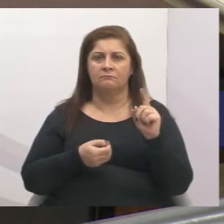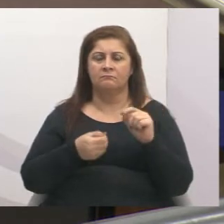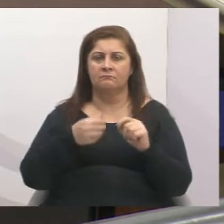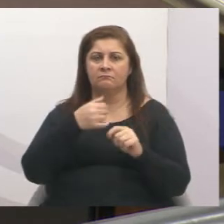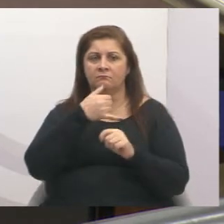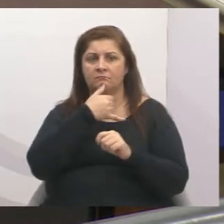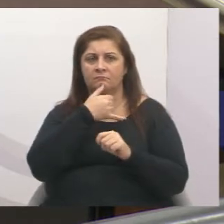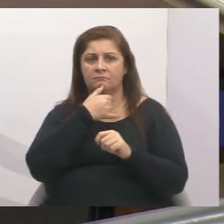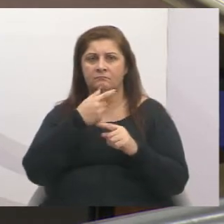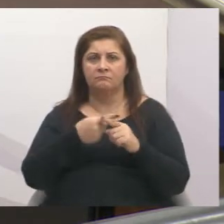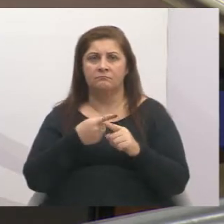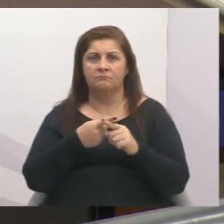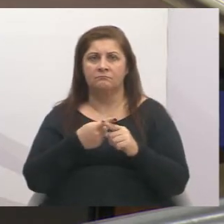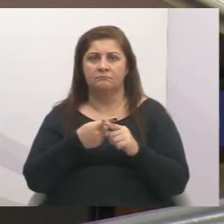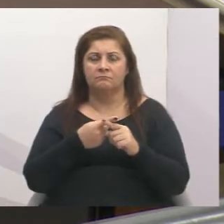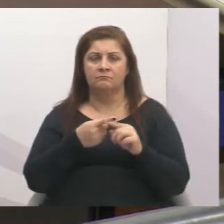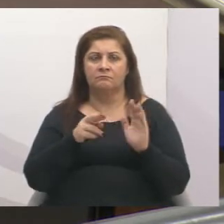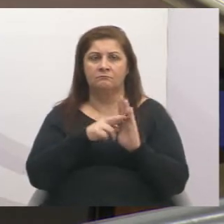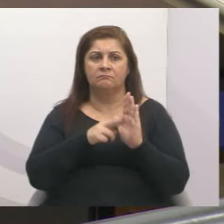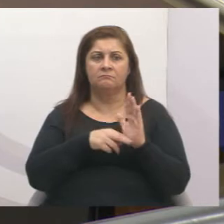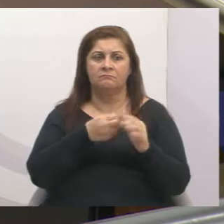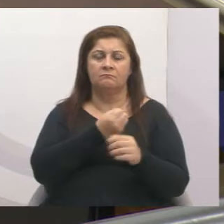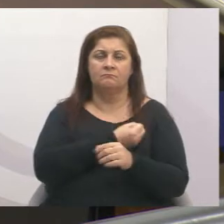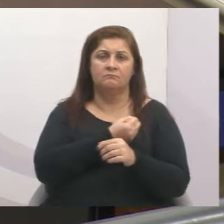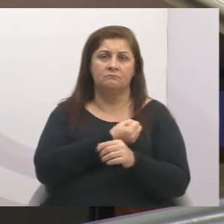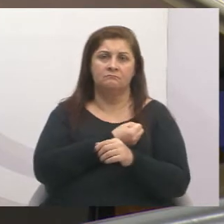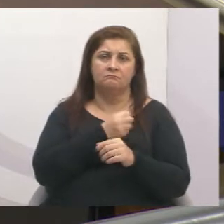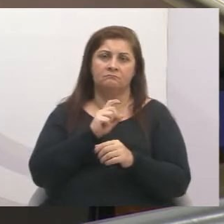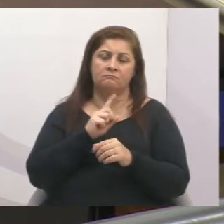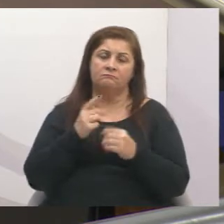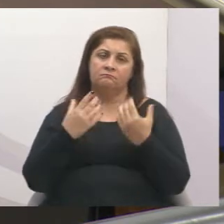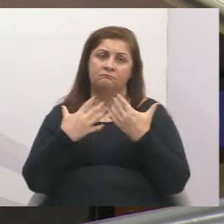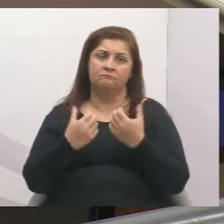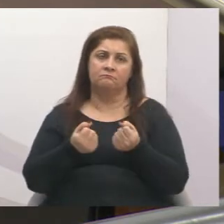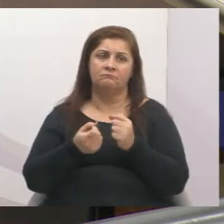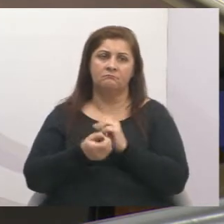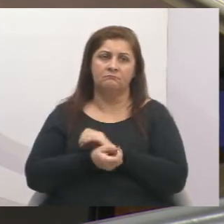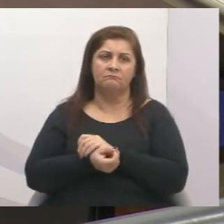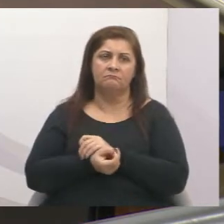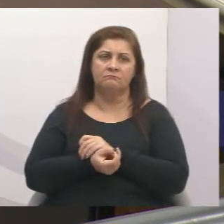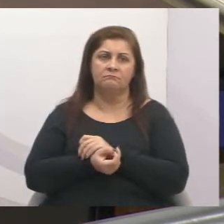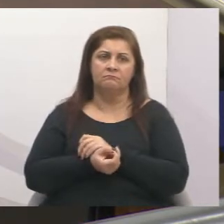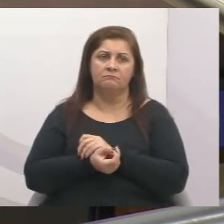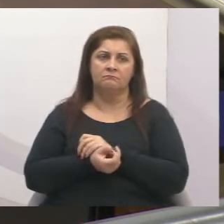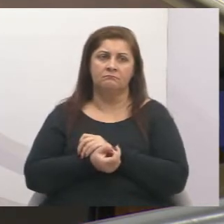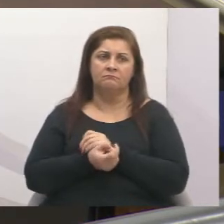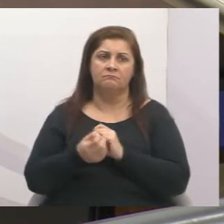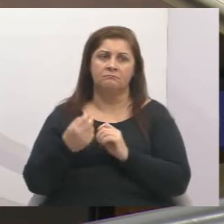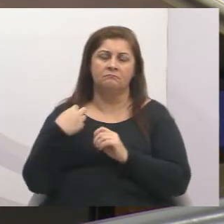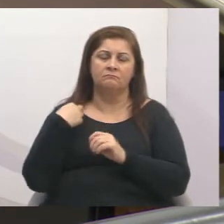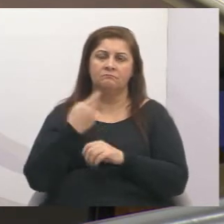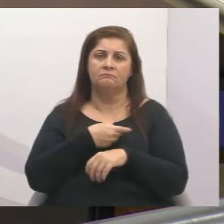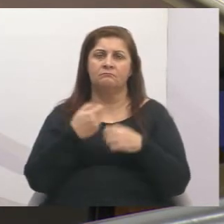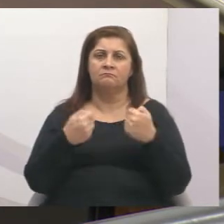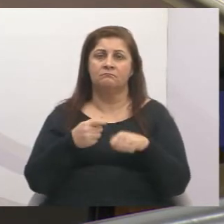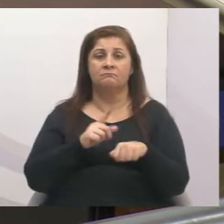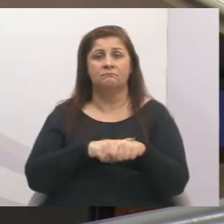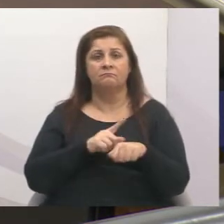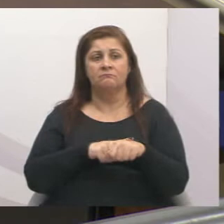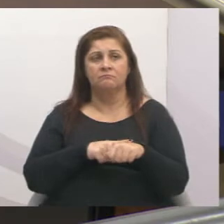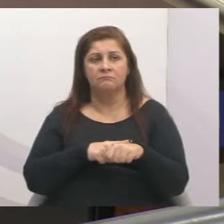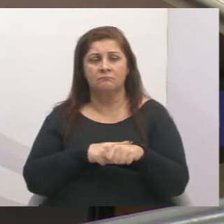dos pontos não foi atendida na sua integralidade, mas a gente precisa de tempo para fazer também